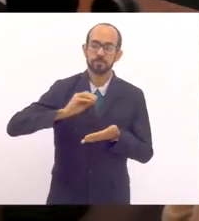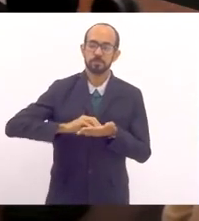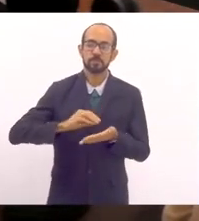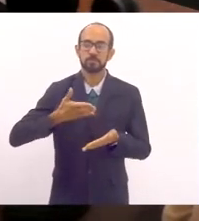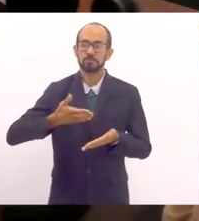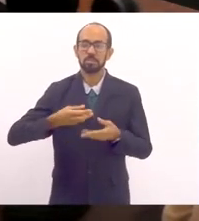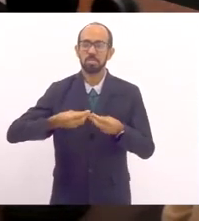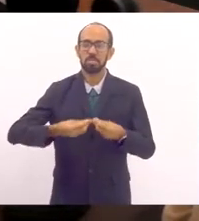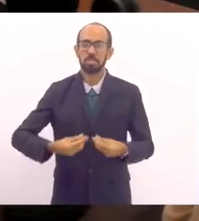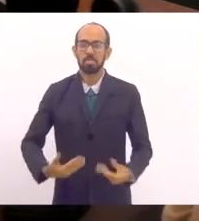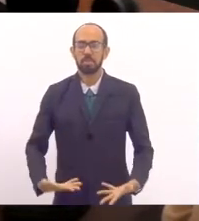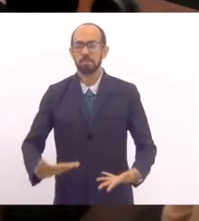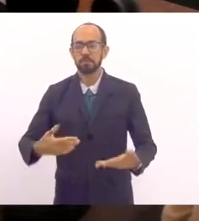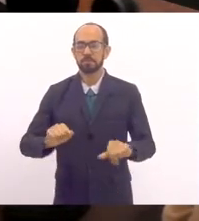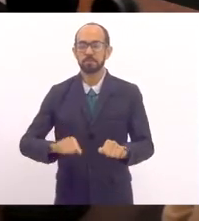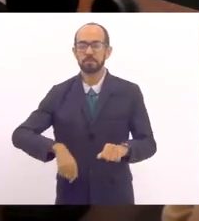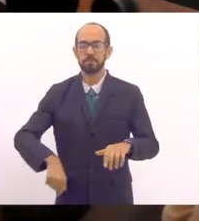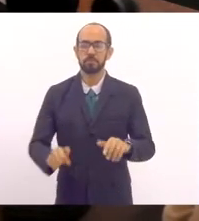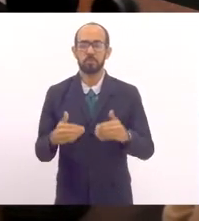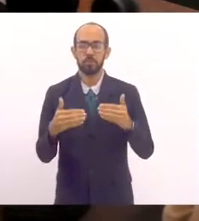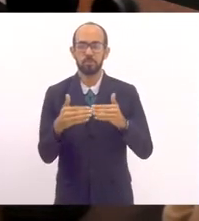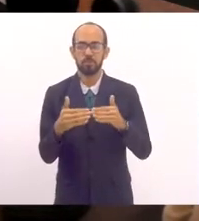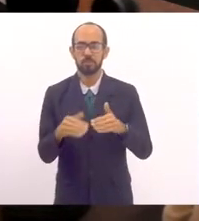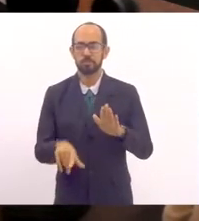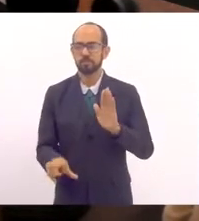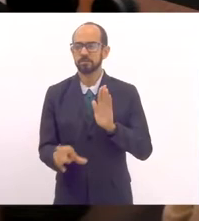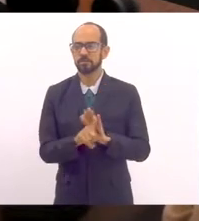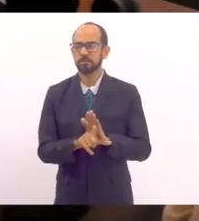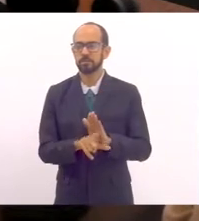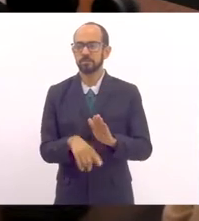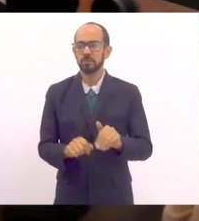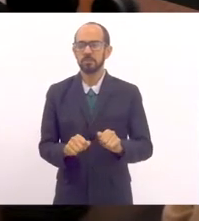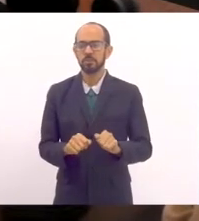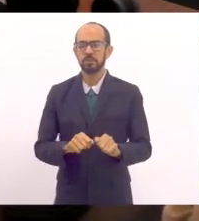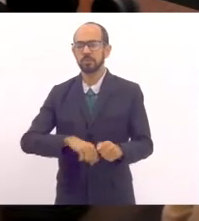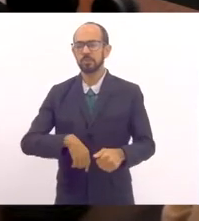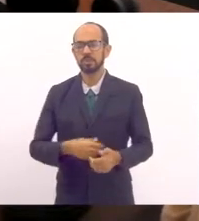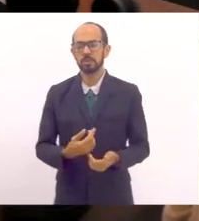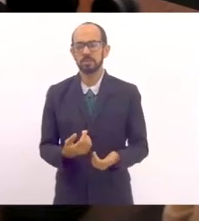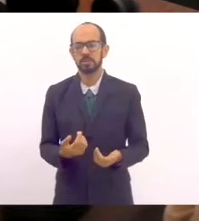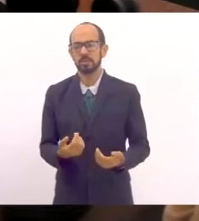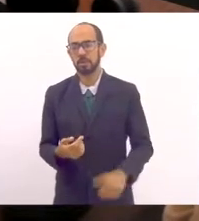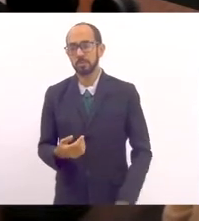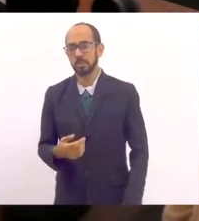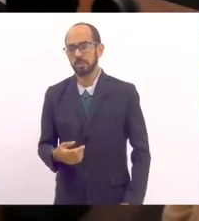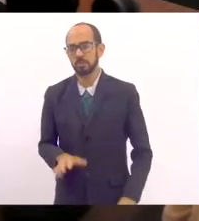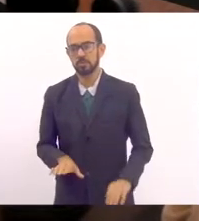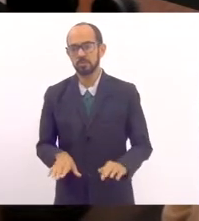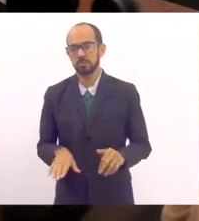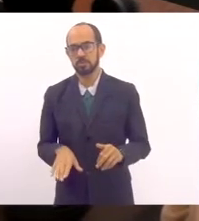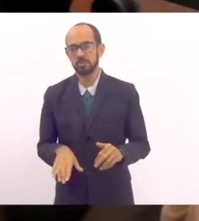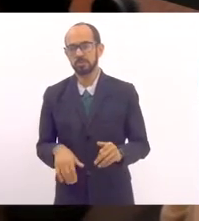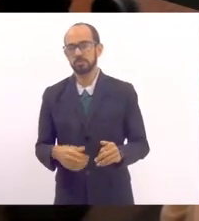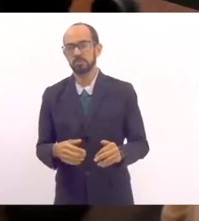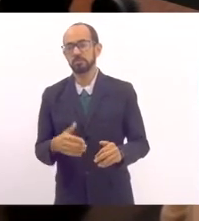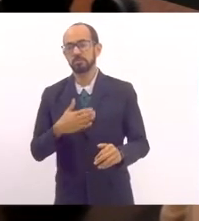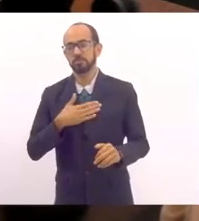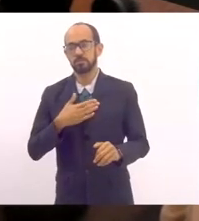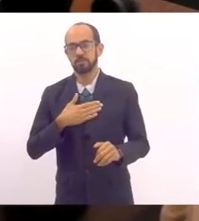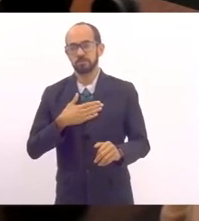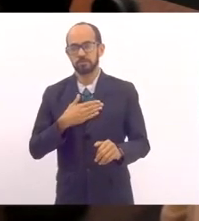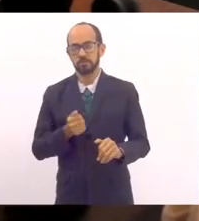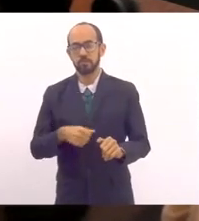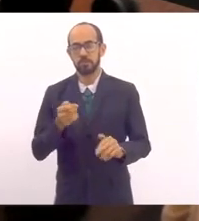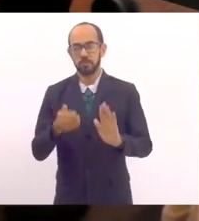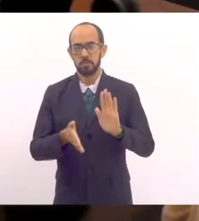do ponto de vista legal. Então, isso é um problema muito sério. Essa foi uma das emendas